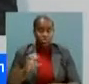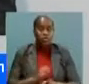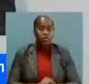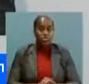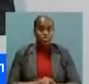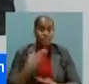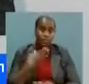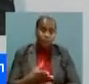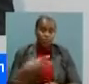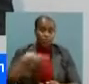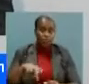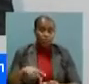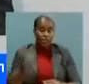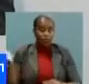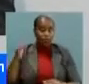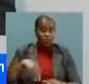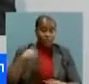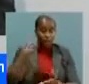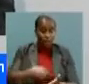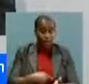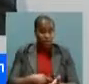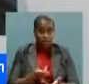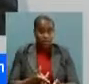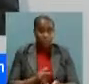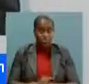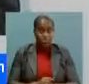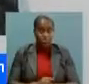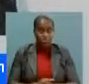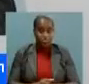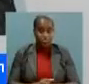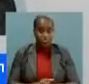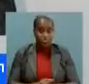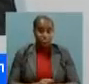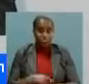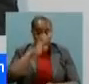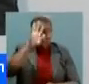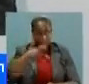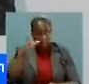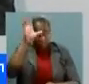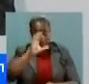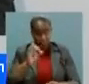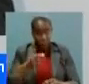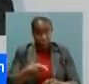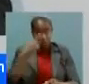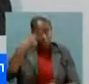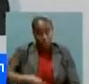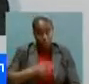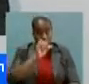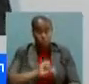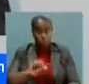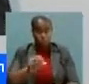vá pedir a Portugal que venha capitalizar o Fundo Soberano, sabendo que o governo descurrou a sua obrigação de